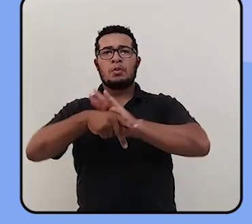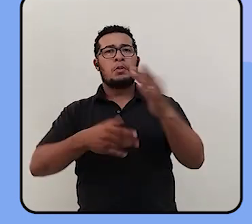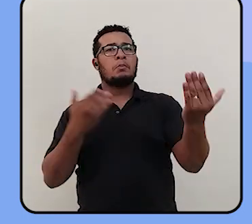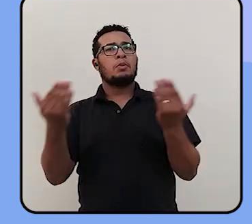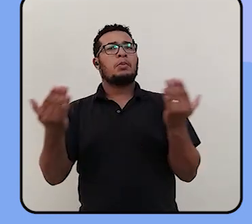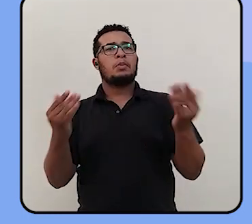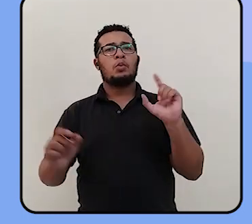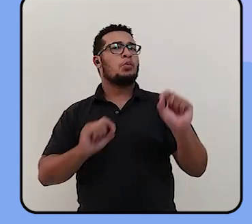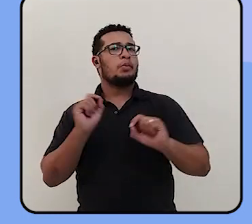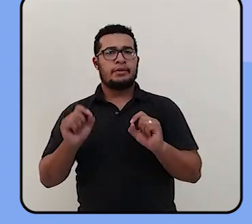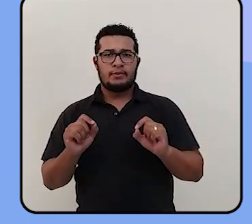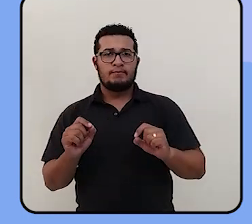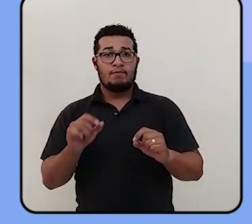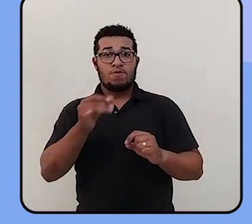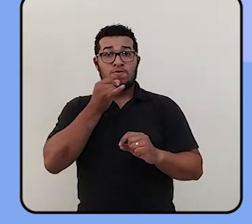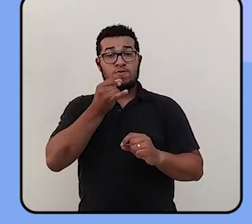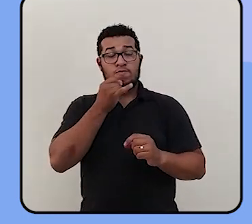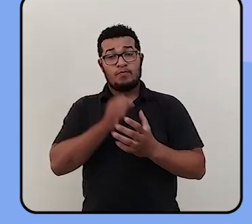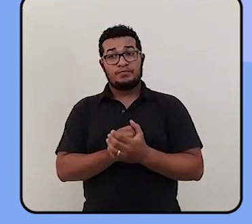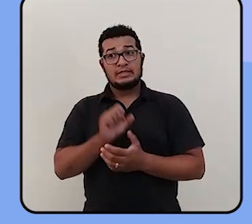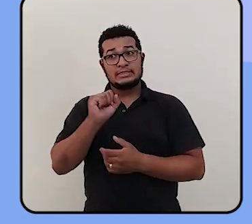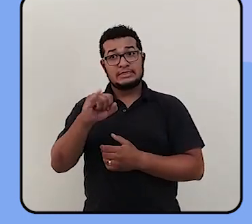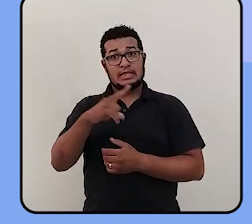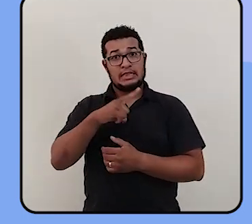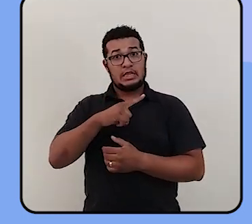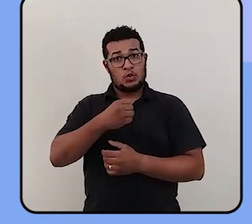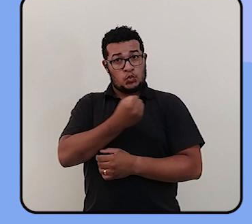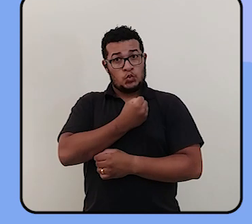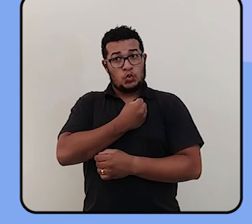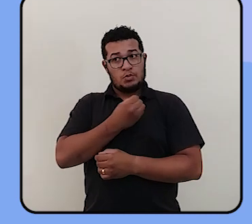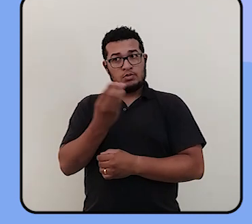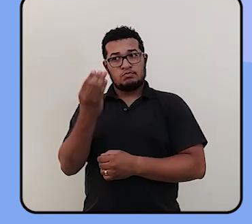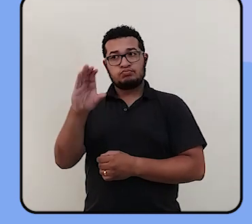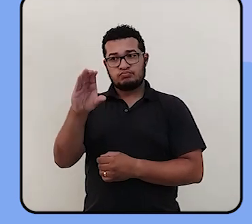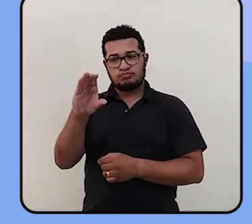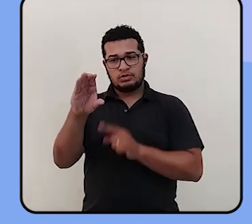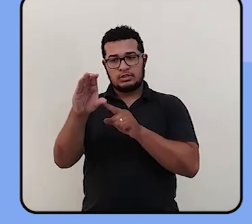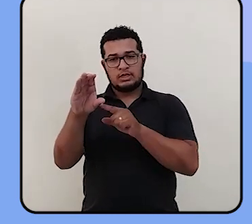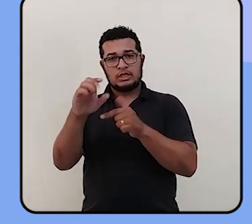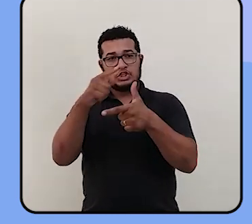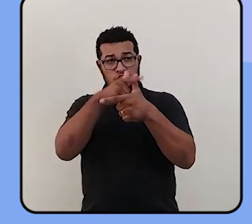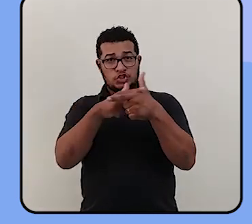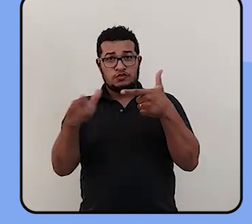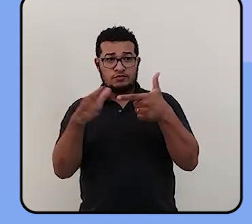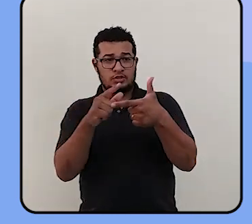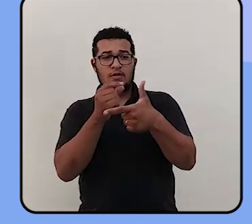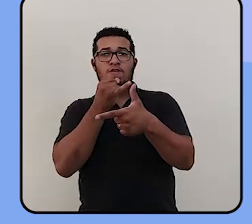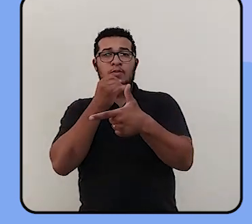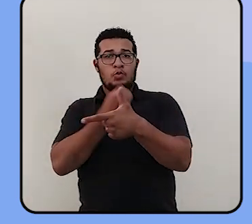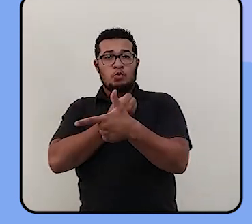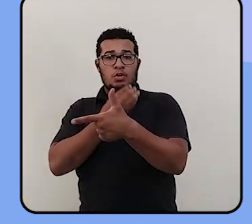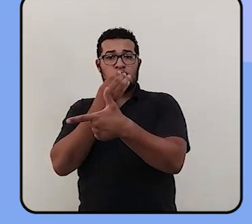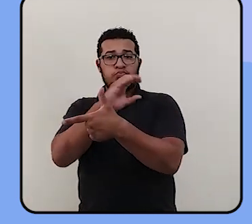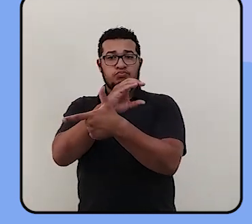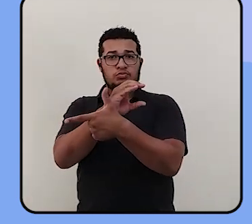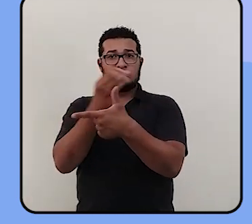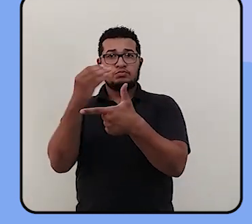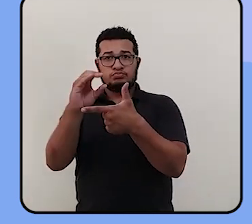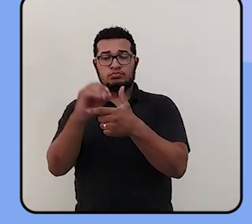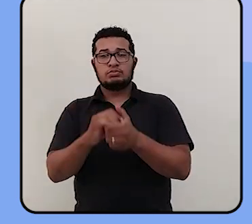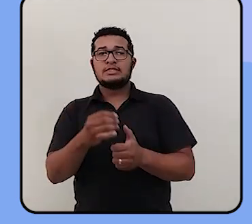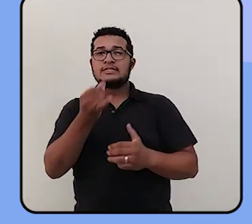de proporcionalidade? É quando você pega um número e divide pelo outro. Neste caso, você vai pegar